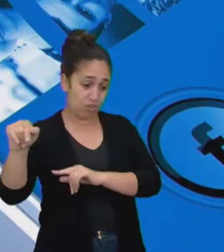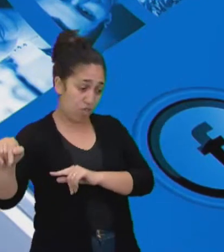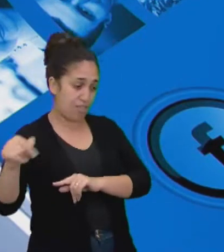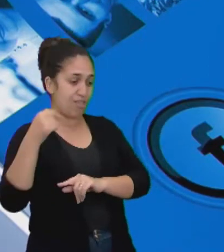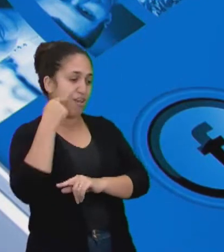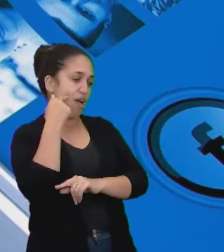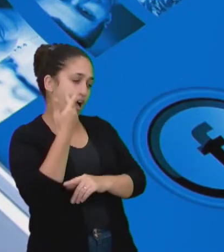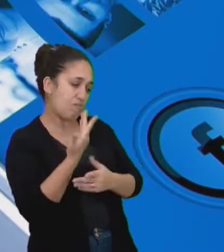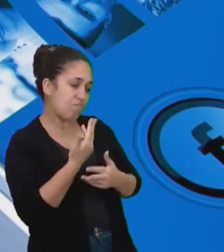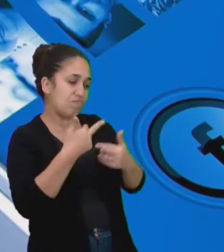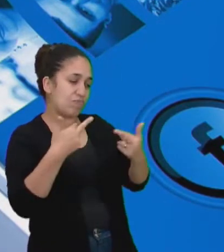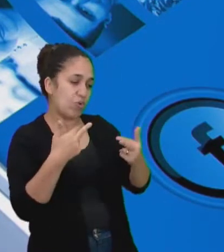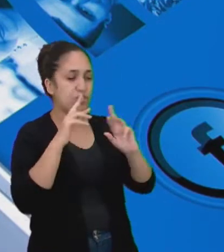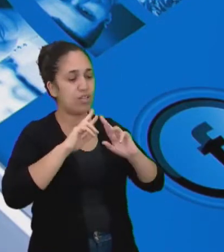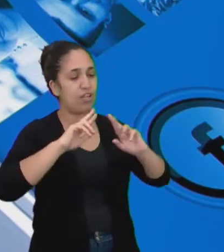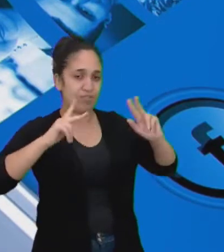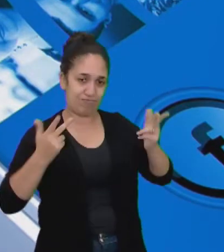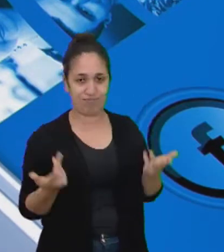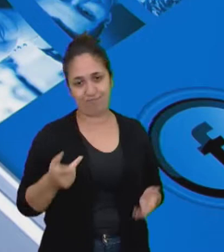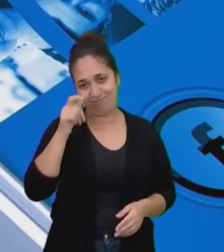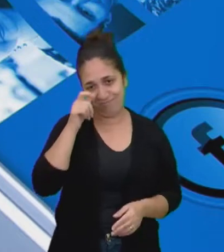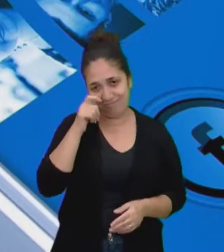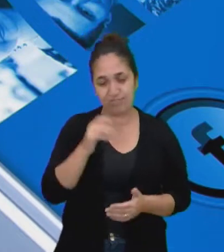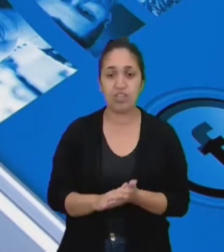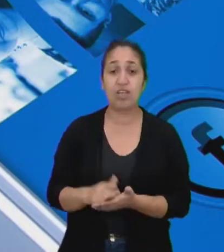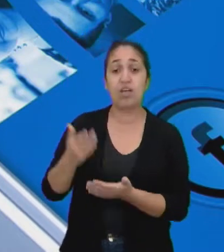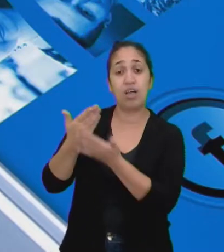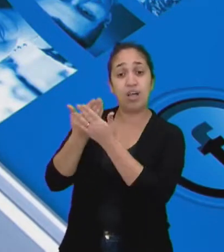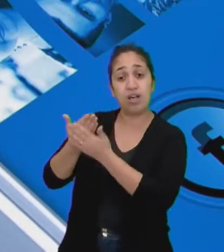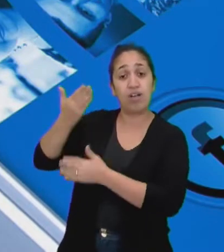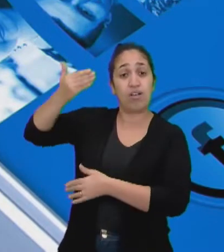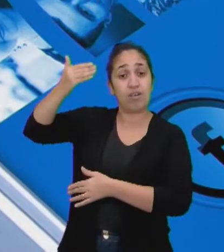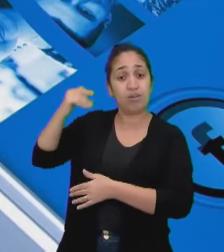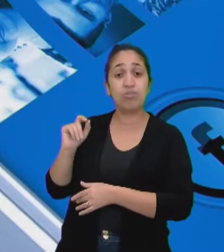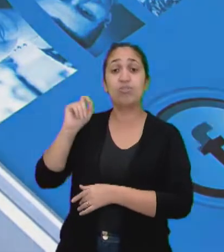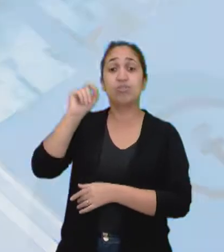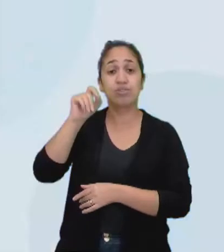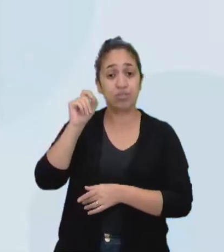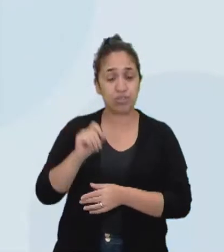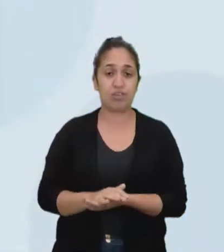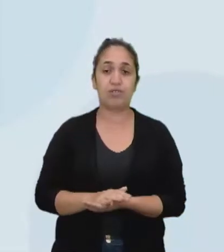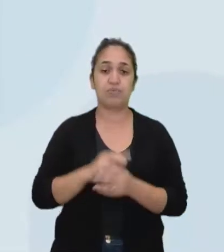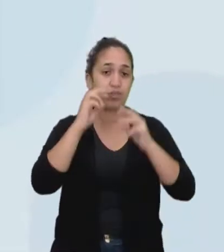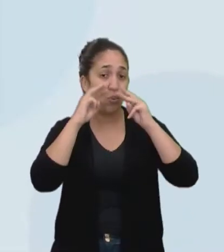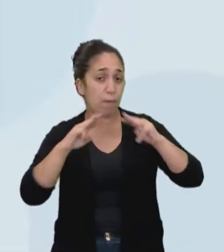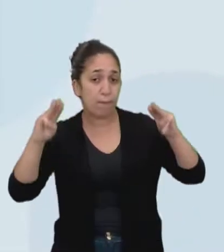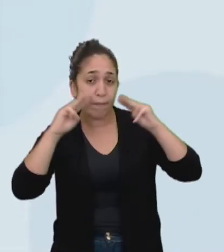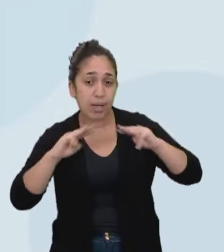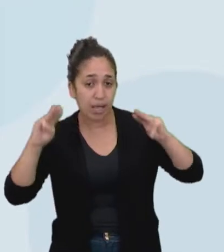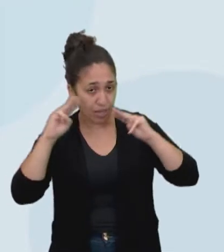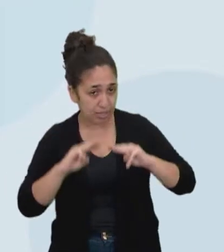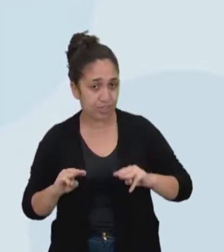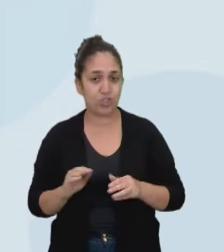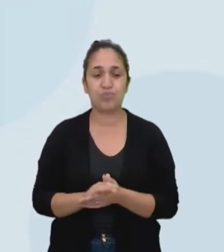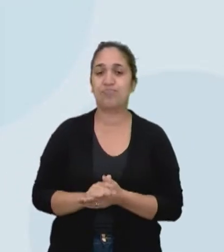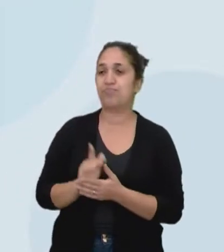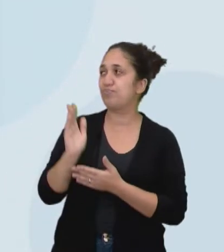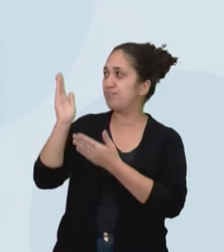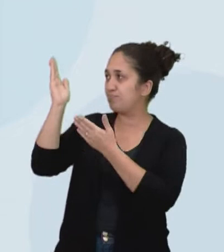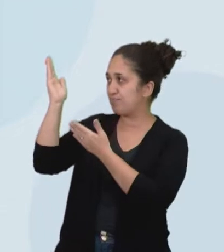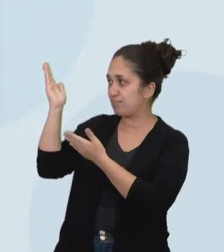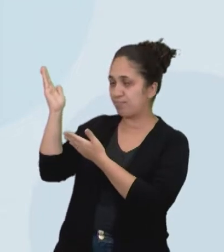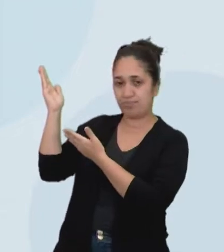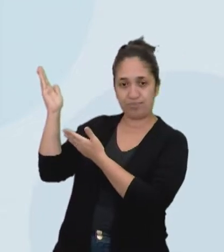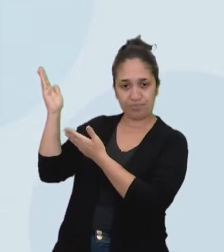uma possibilidade mais interessante. E na última aula, nós falamos sobre o marketing digital. Olha só, o marketing digital é o quê? É